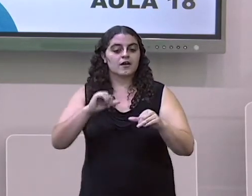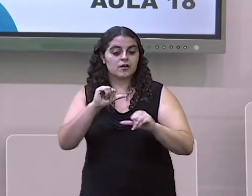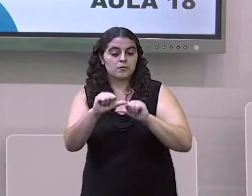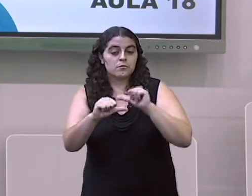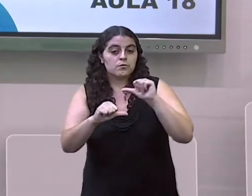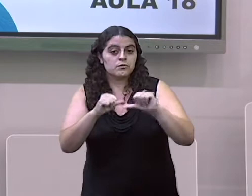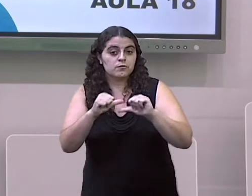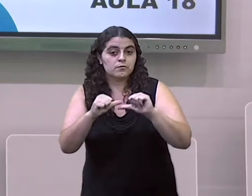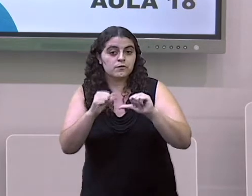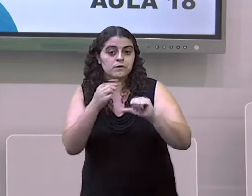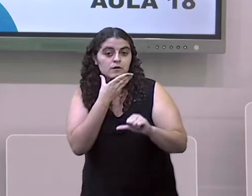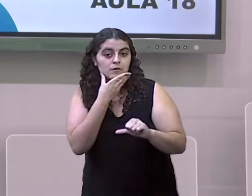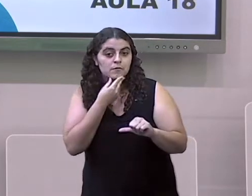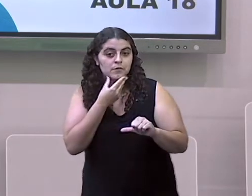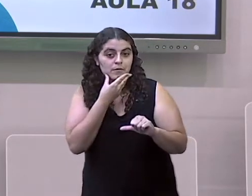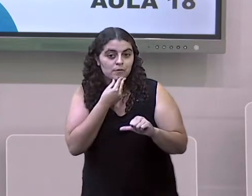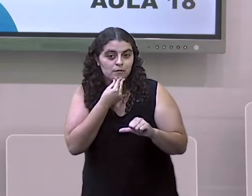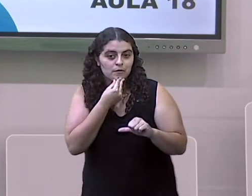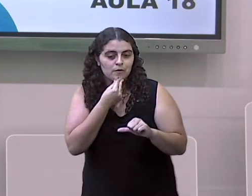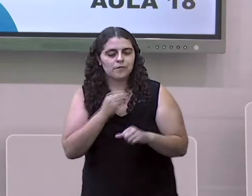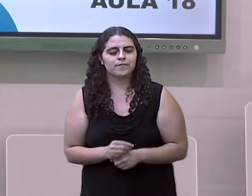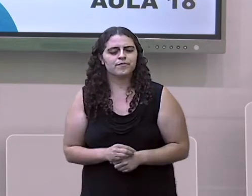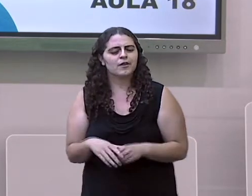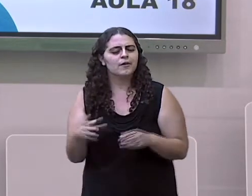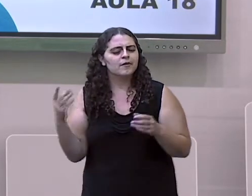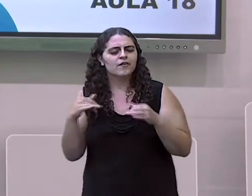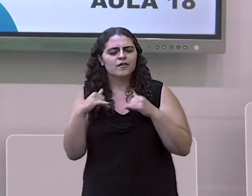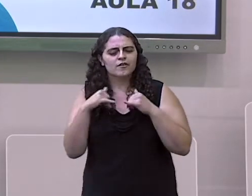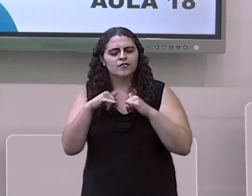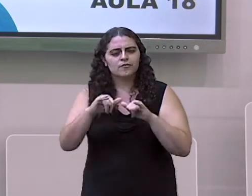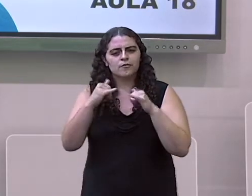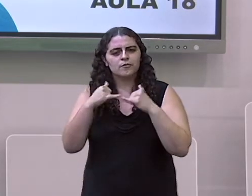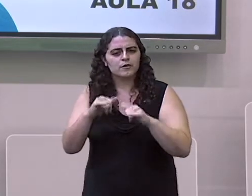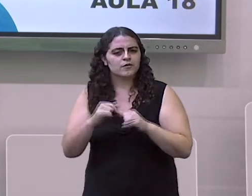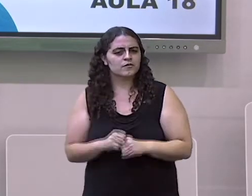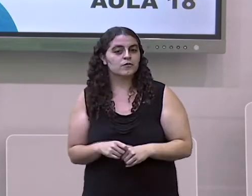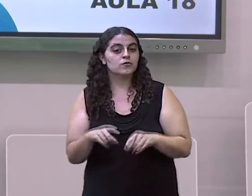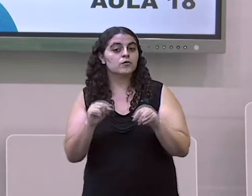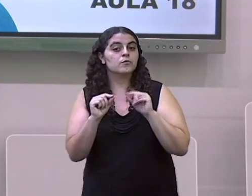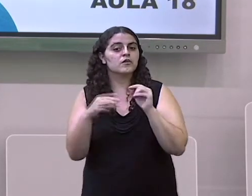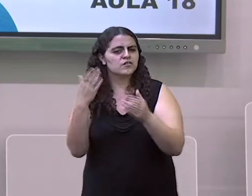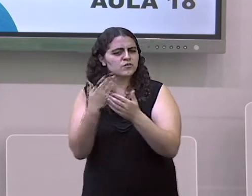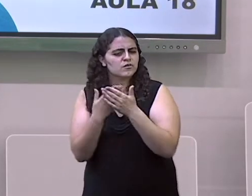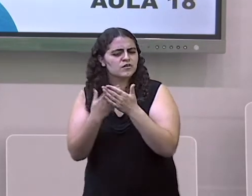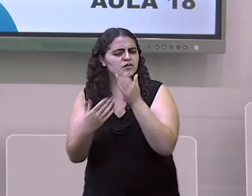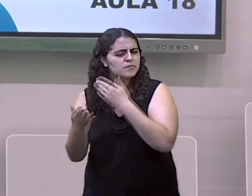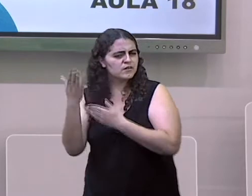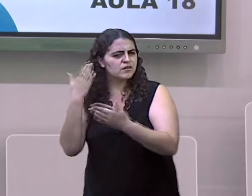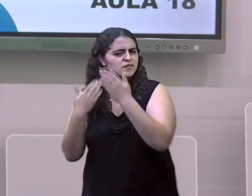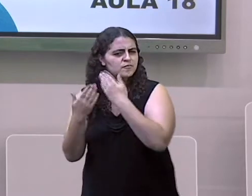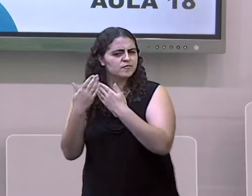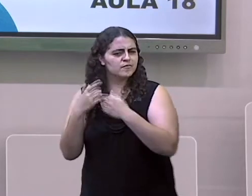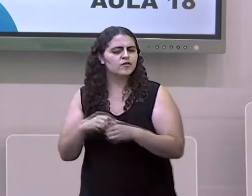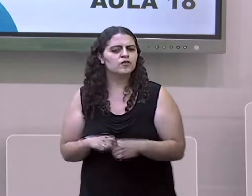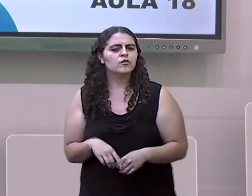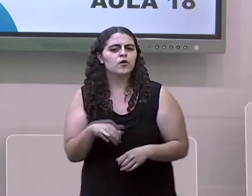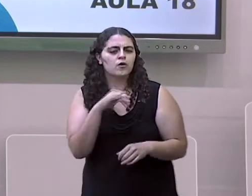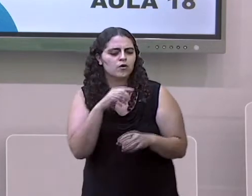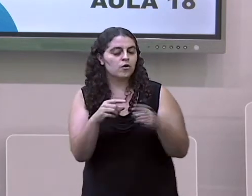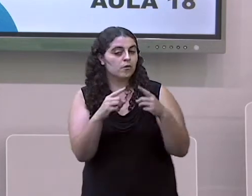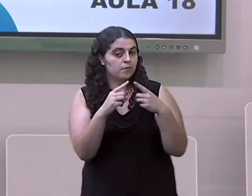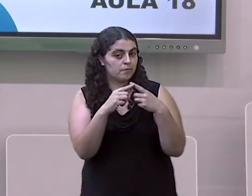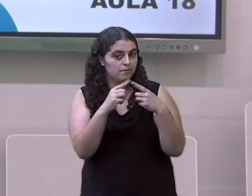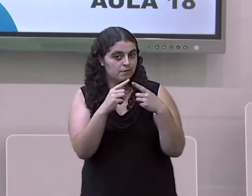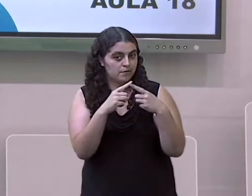que já estudamos, né? Sobre cidade-campo, sobre zona urbana, elementos aqui que vão se compor dentro